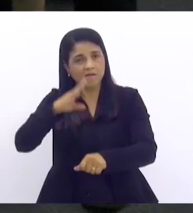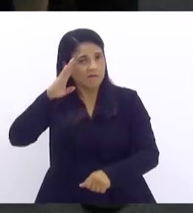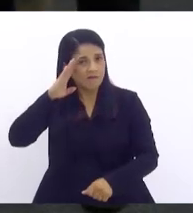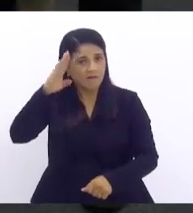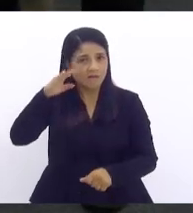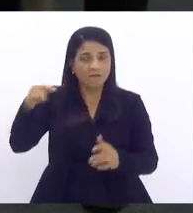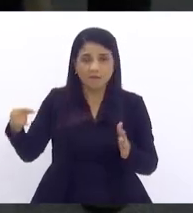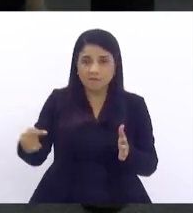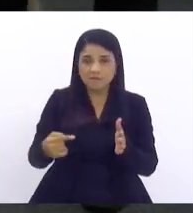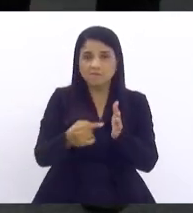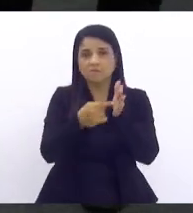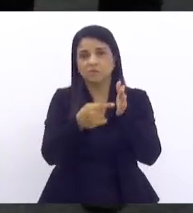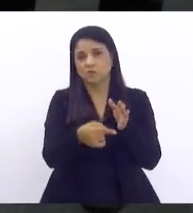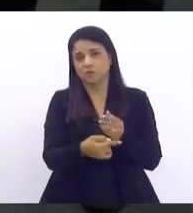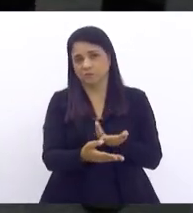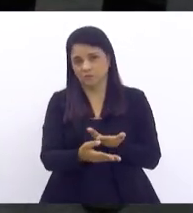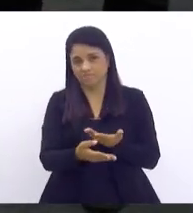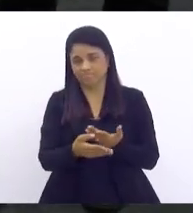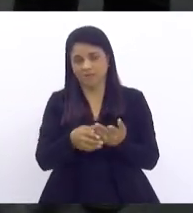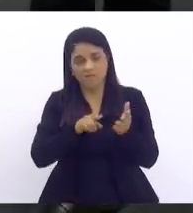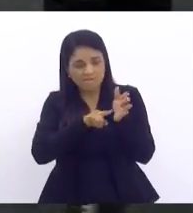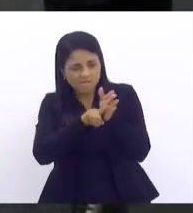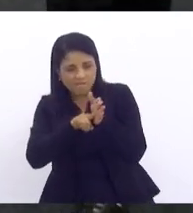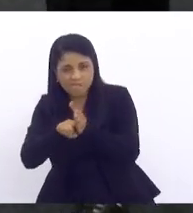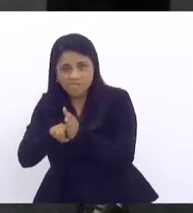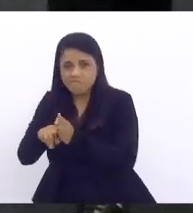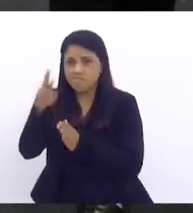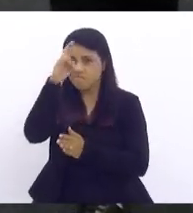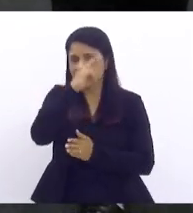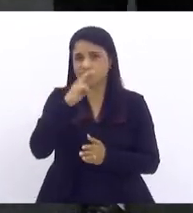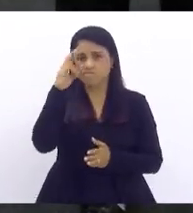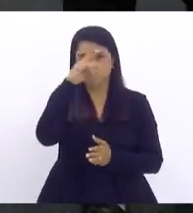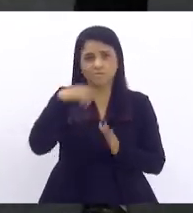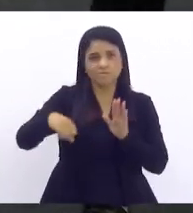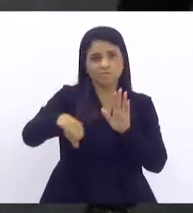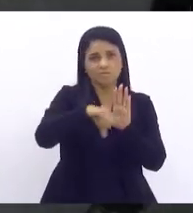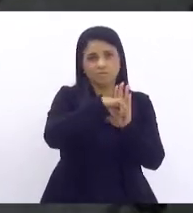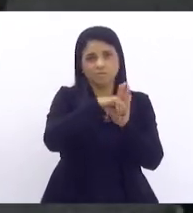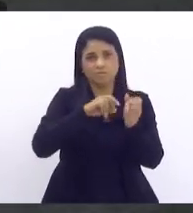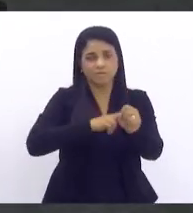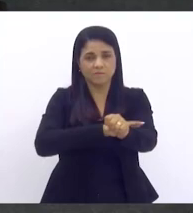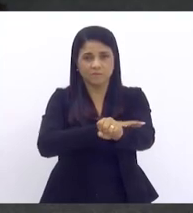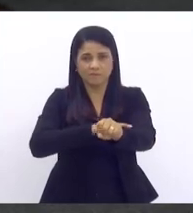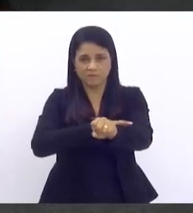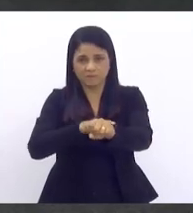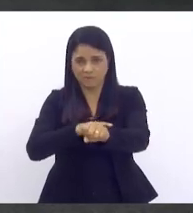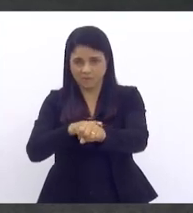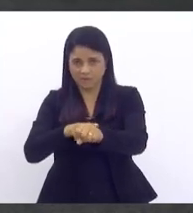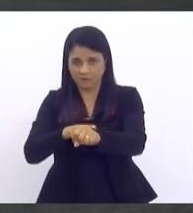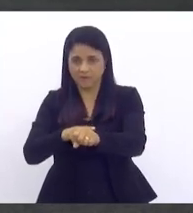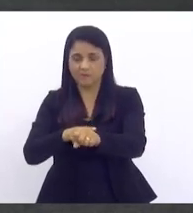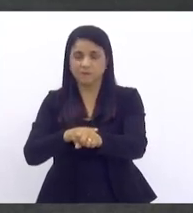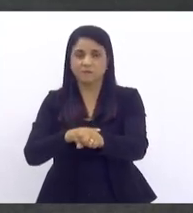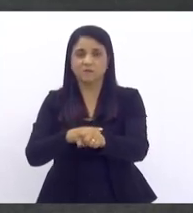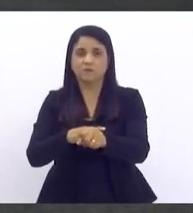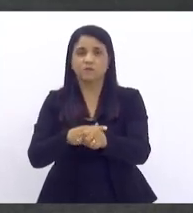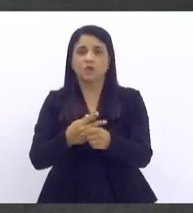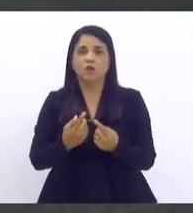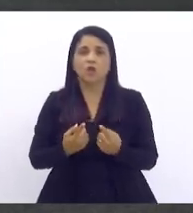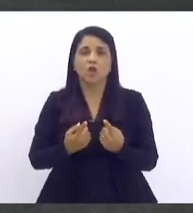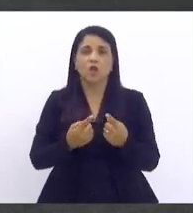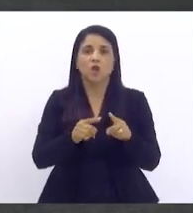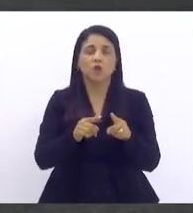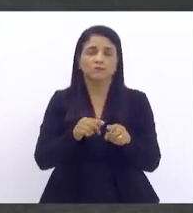as denúncias e investigações sobre os crimes raciais e delitos com relação à intolerância. E aí,